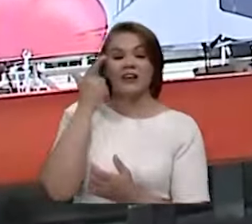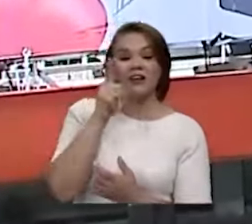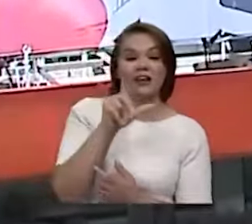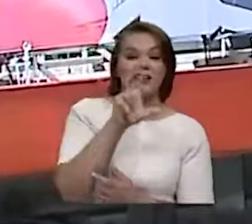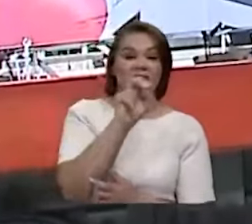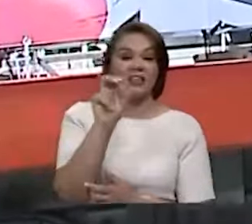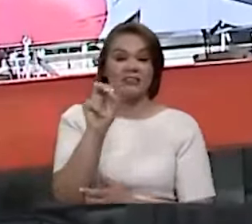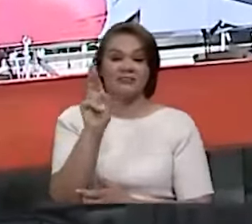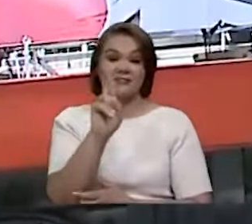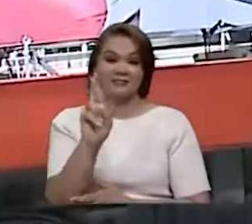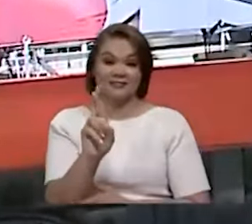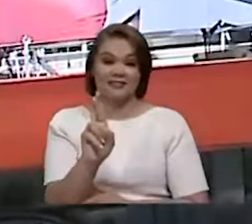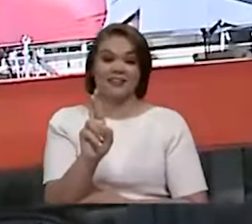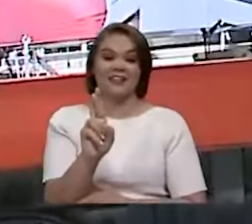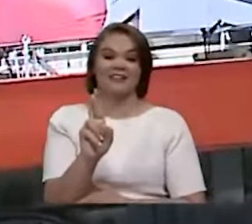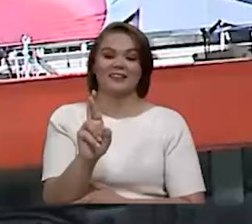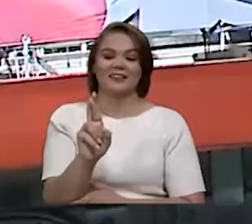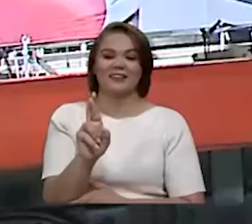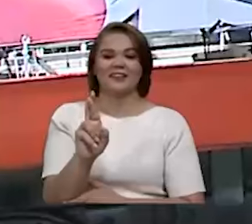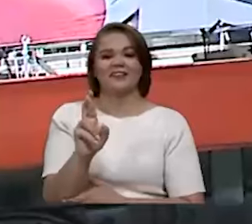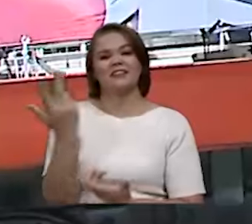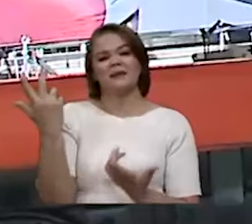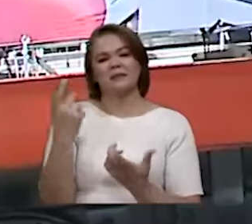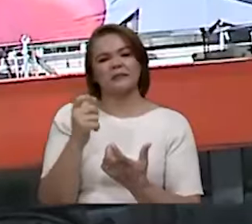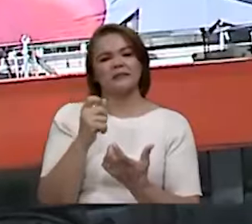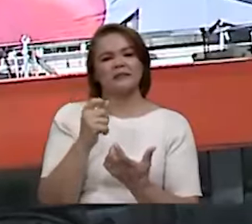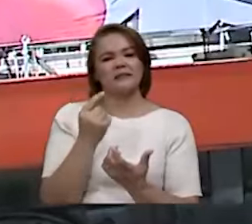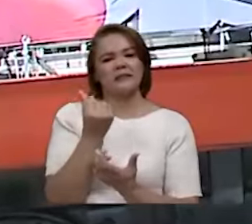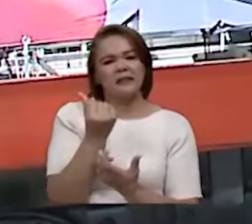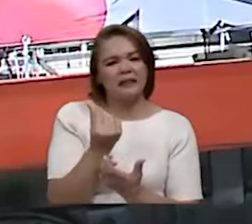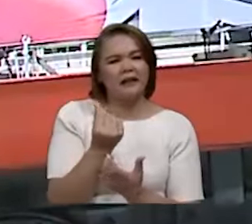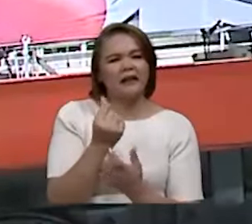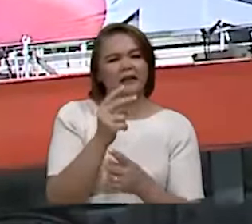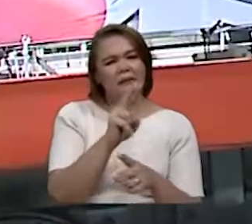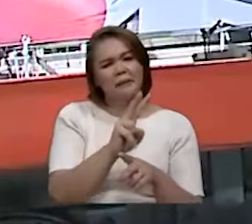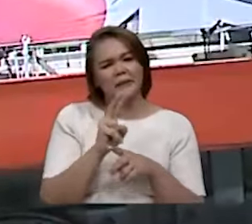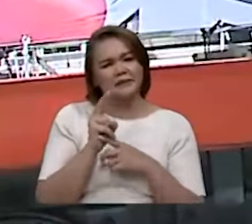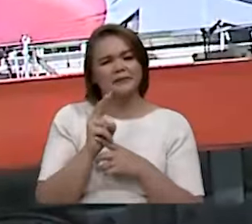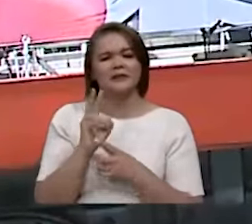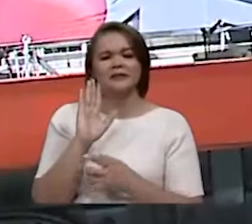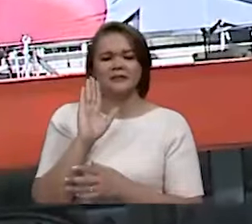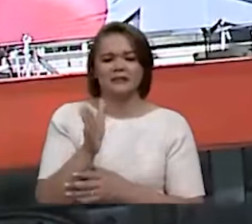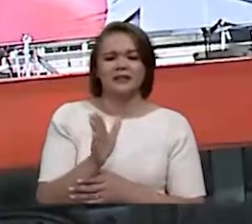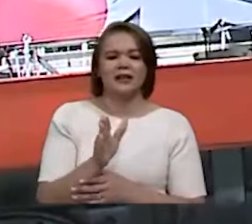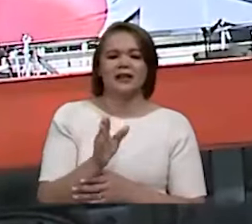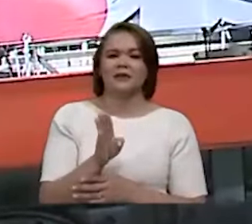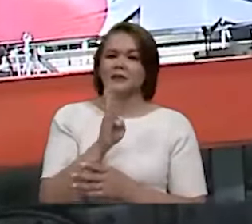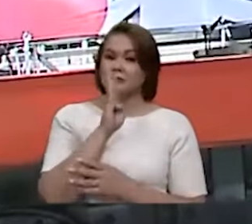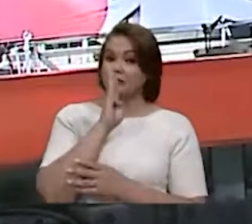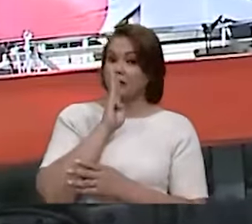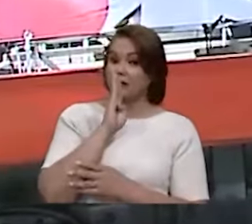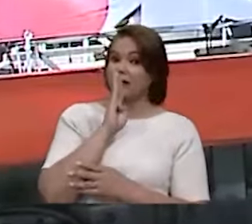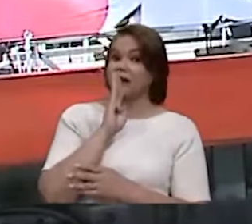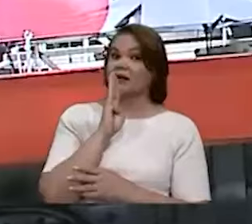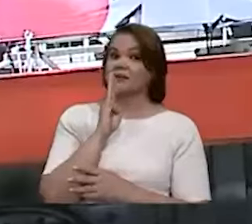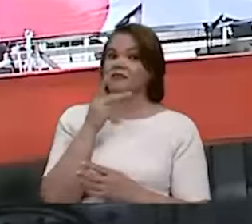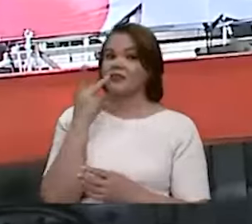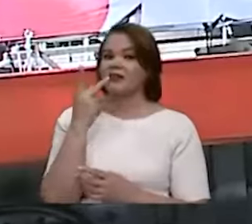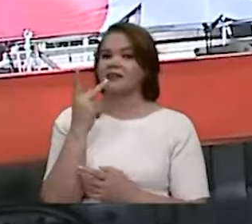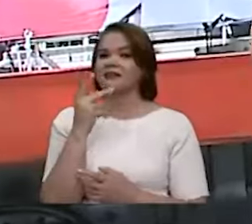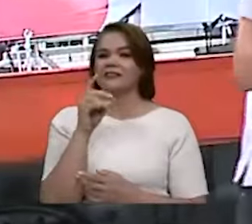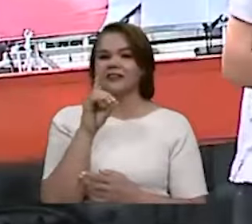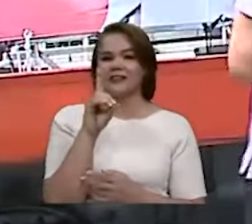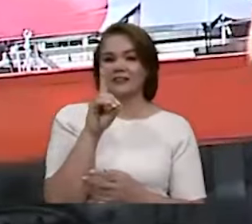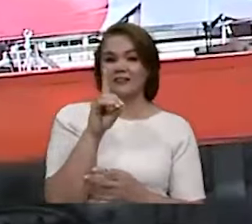que vai ajudar você a pagar aquela conta, aquele dinheiro emprestado, né? Já, Augusto, Vou ficar calado daquele dinheiro que você pegou emprestado comigo.